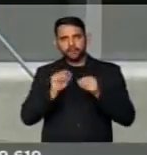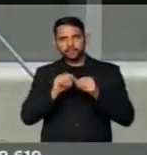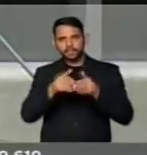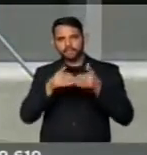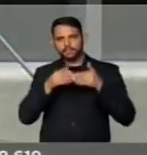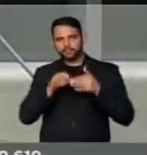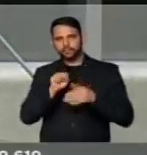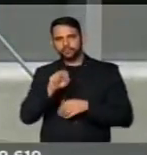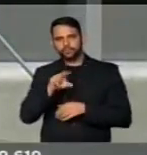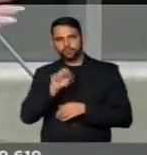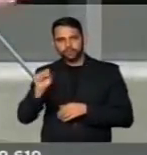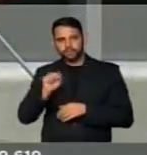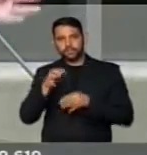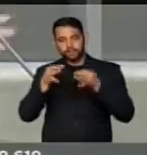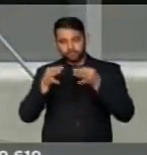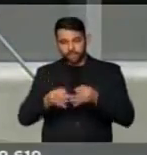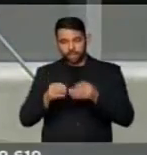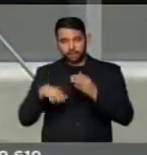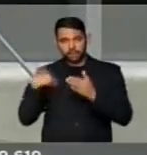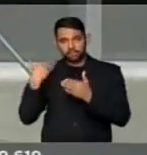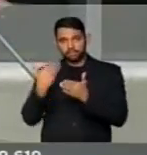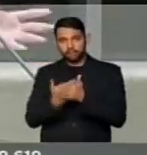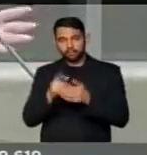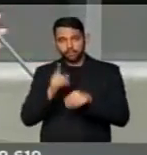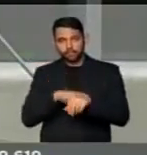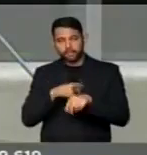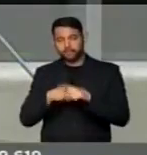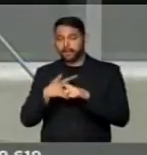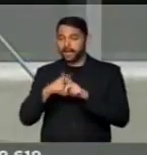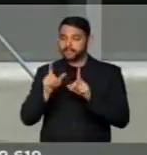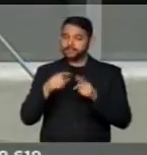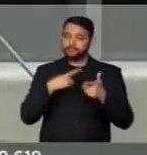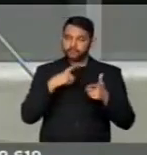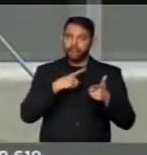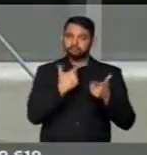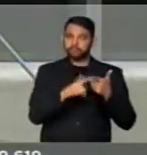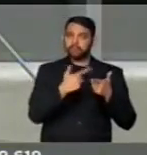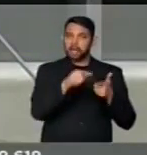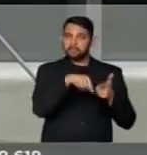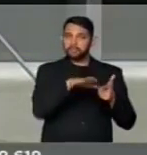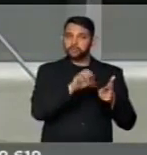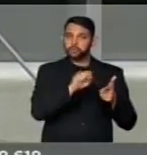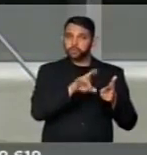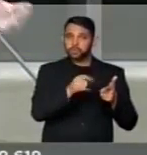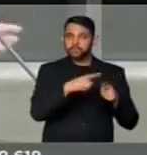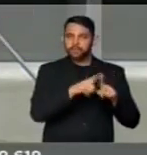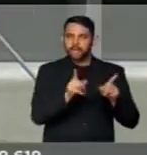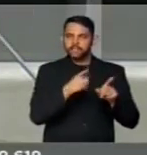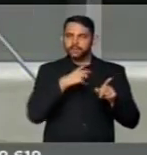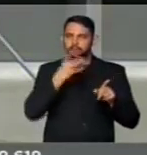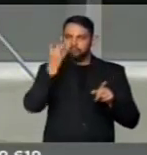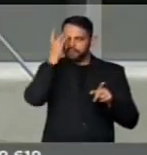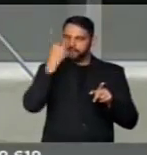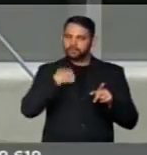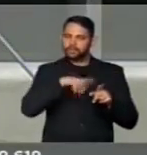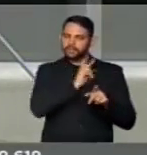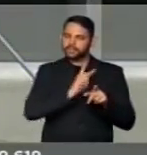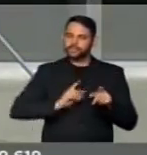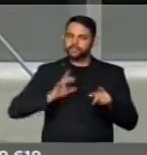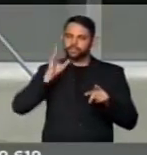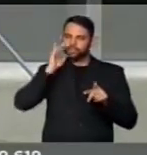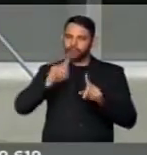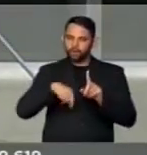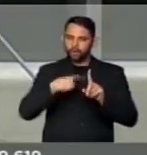questão do SUS, que deu certo até um certo ponto, mas tem problema. Eu penso que quando a presidente Dilma